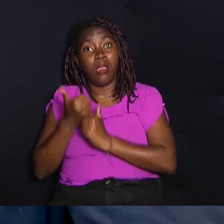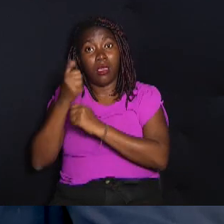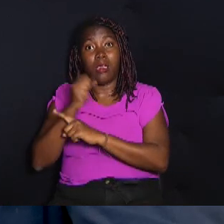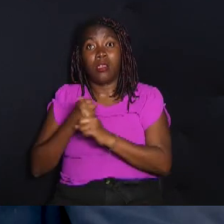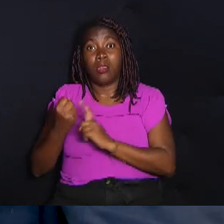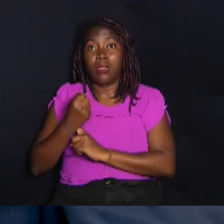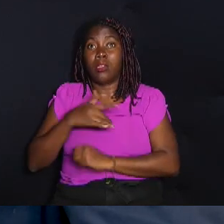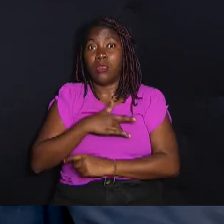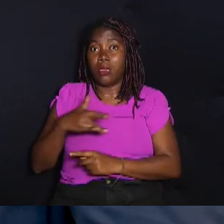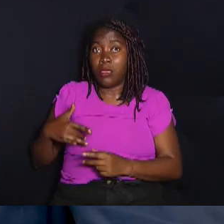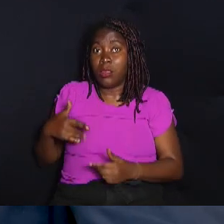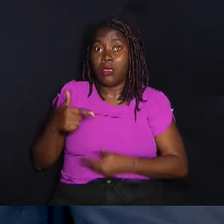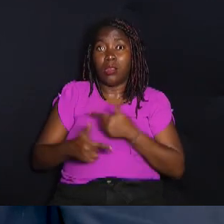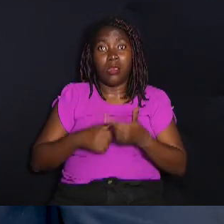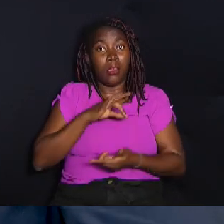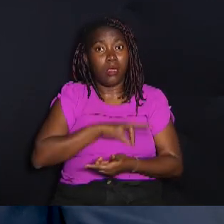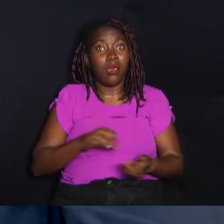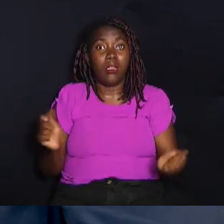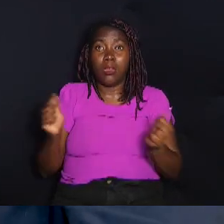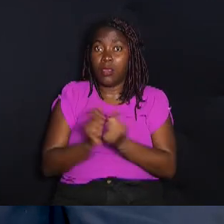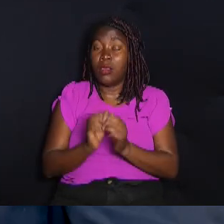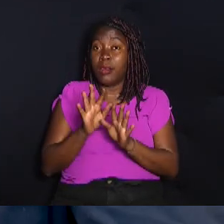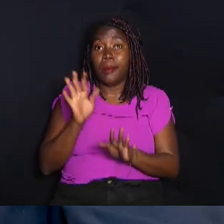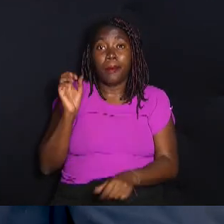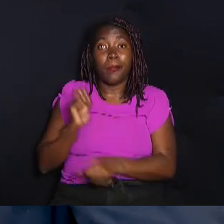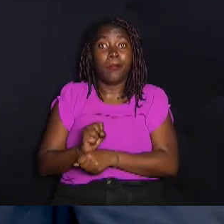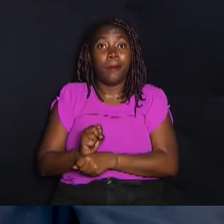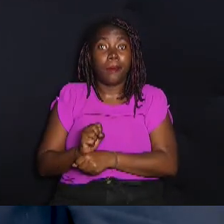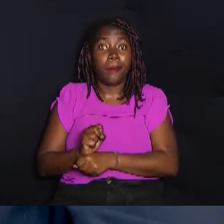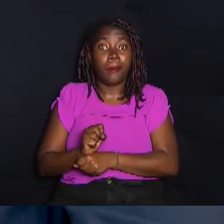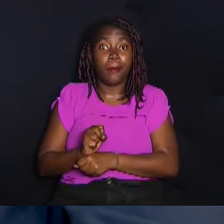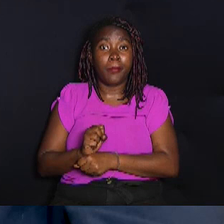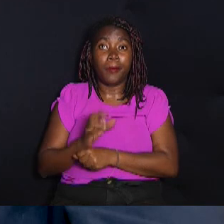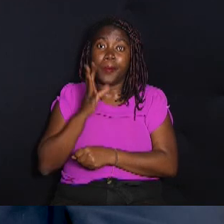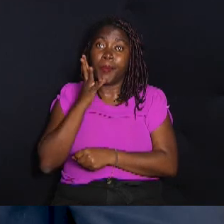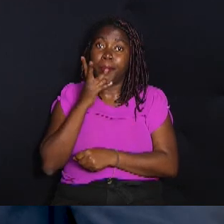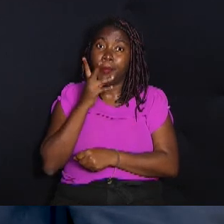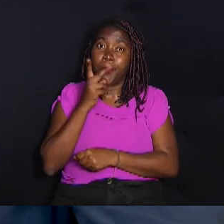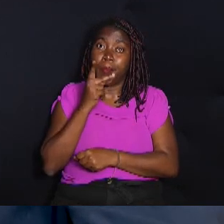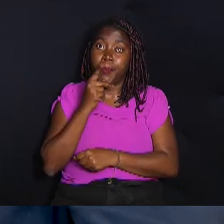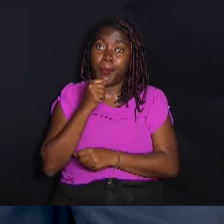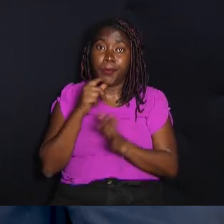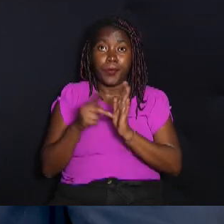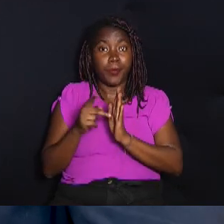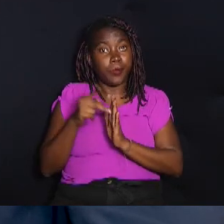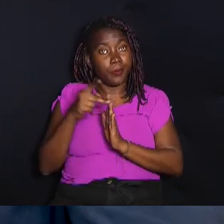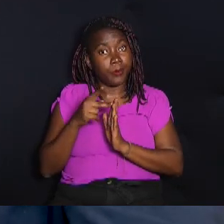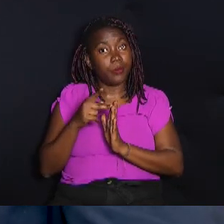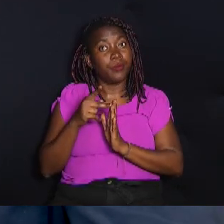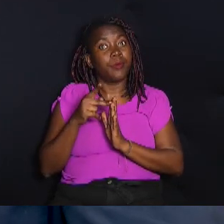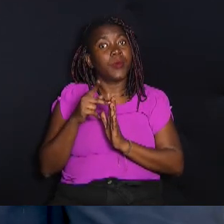Social saúde e trabalho e renda junto e mas tá parado aqui andando muito devagar os projetos então é é um